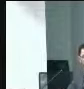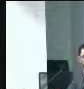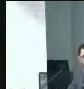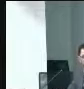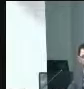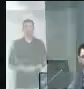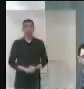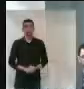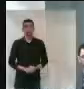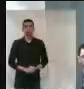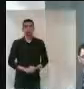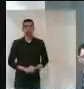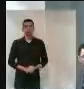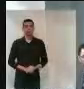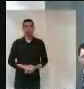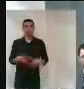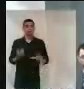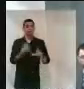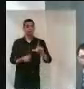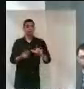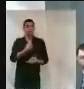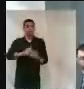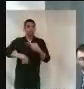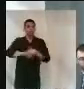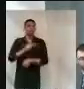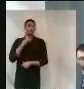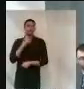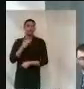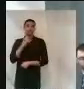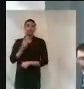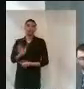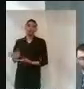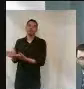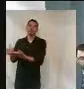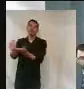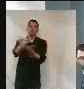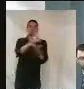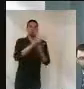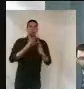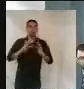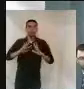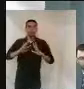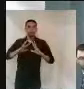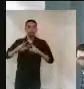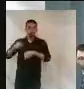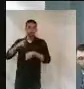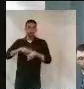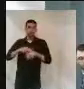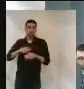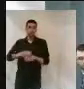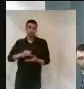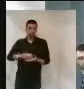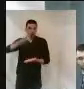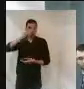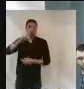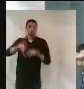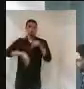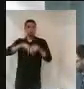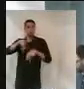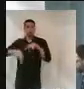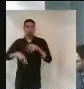reciclar todo esse vidro que é produzido, né, pela população. Então,